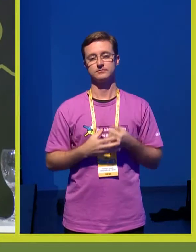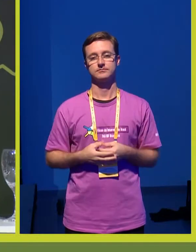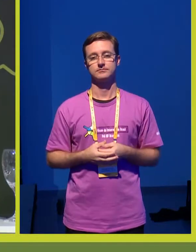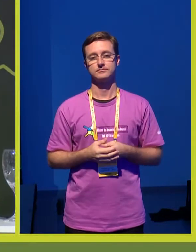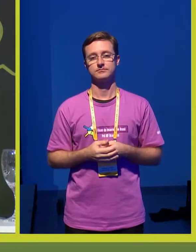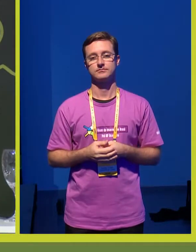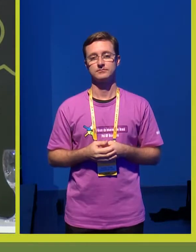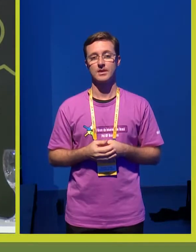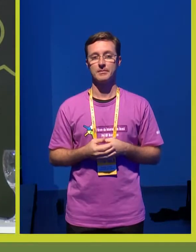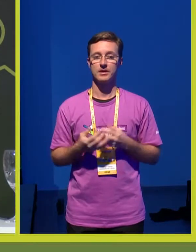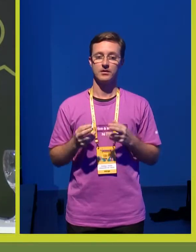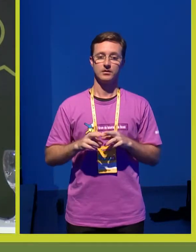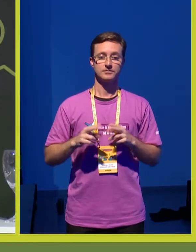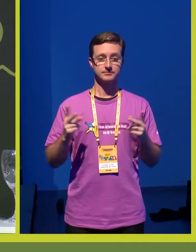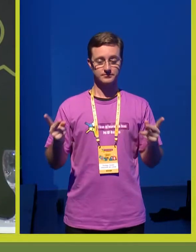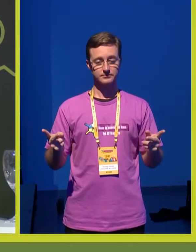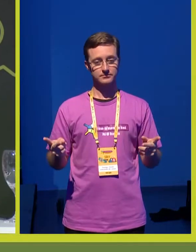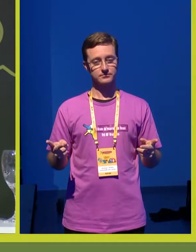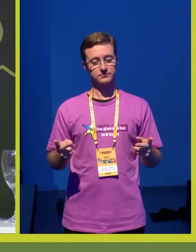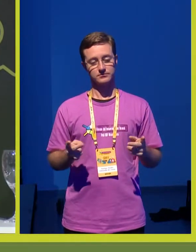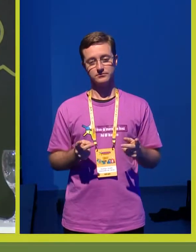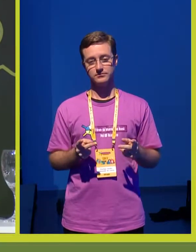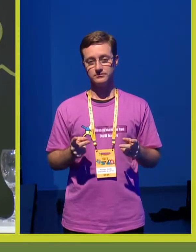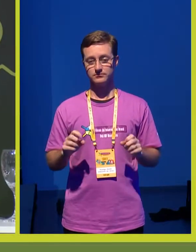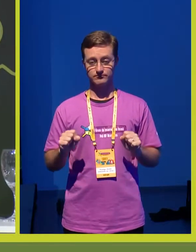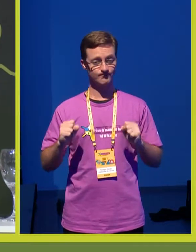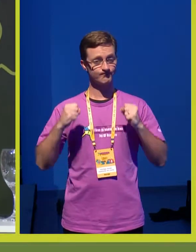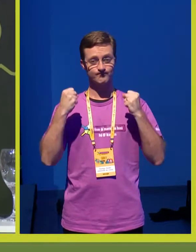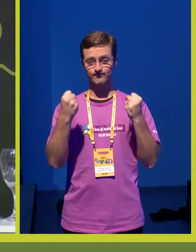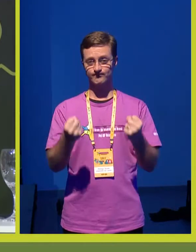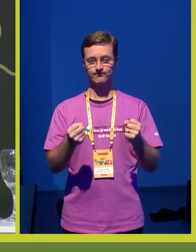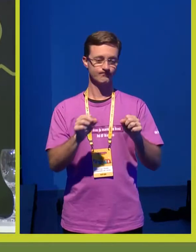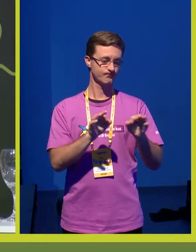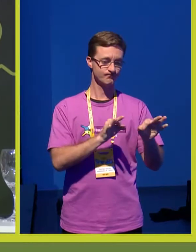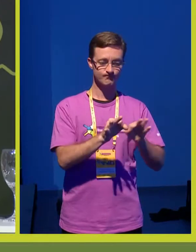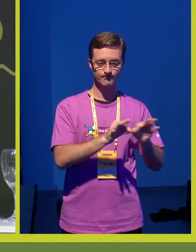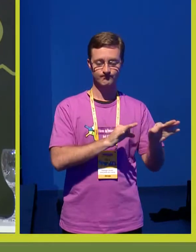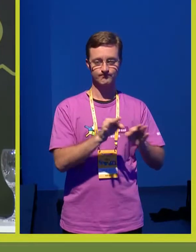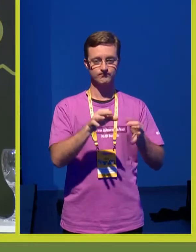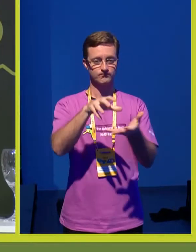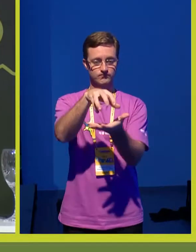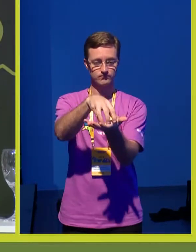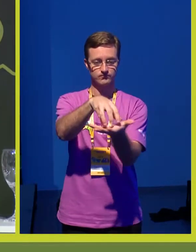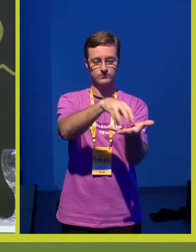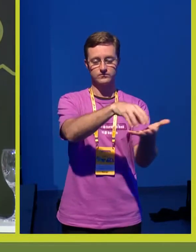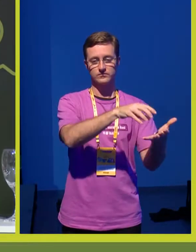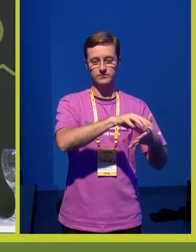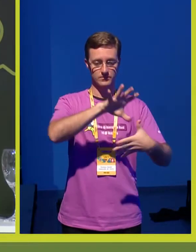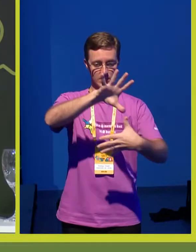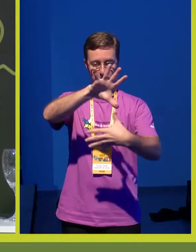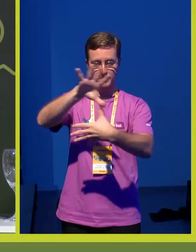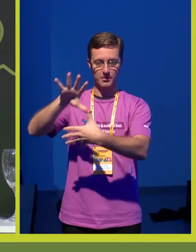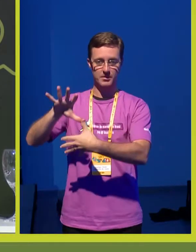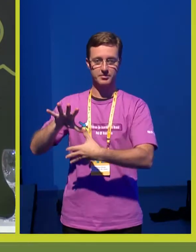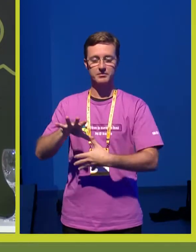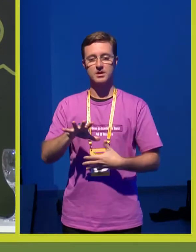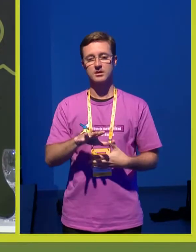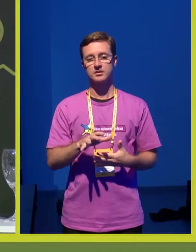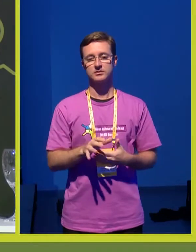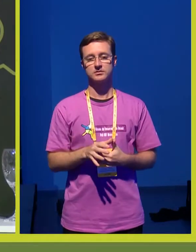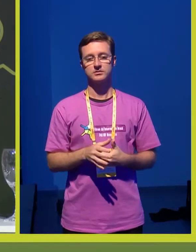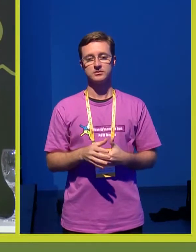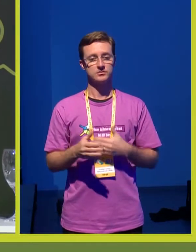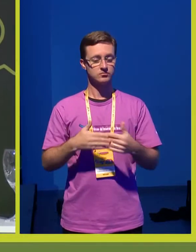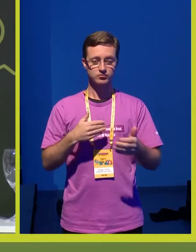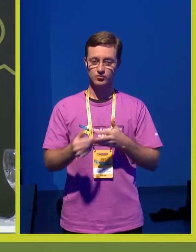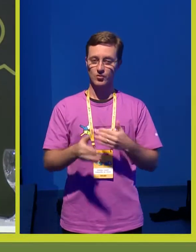em relação à América Latina a gente vem fazendo um esforço eu digo organizações de mapeamento de entender onde está sendo utilizado seja a